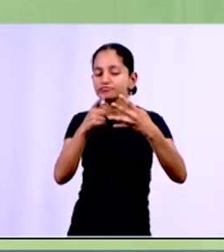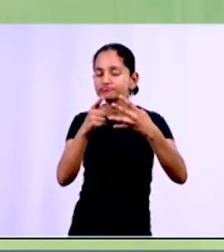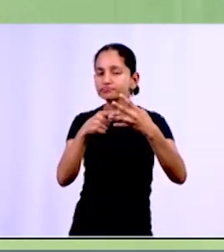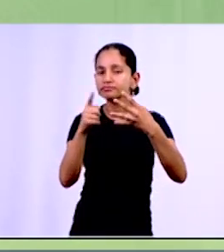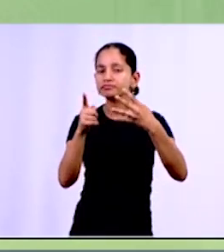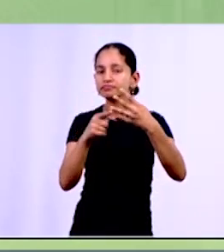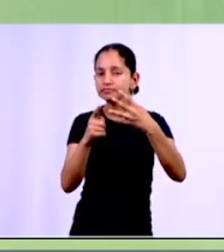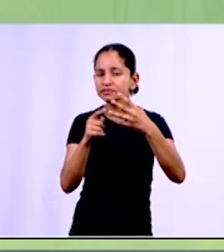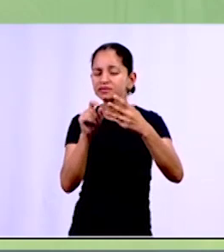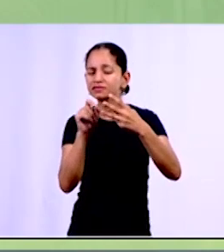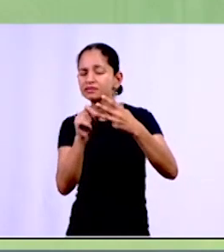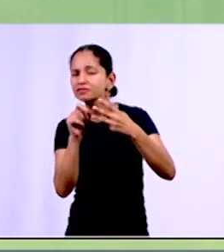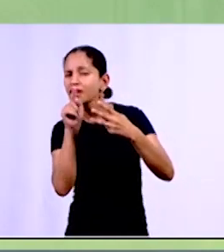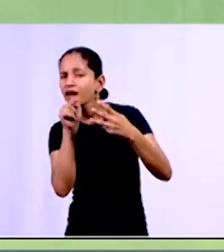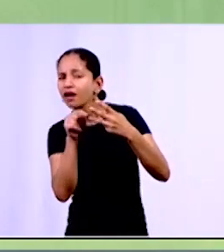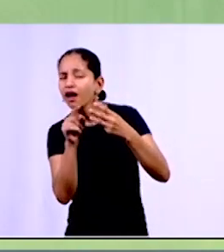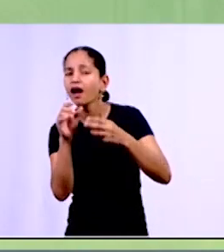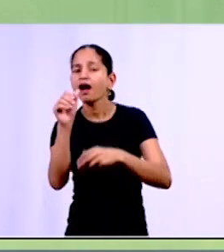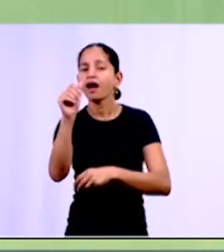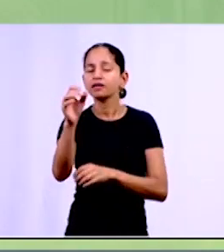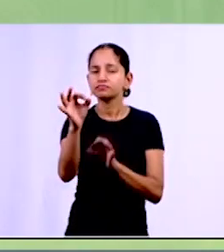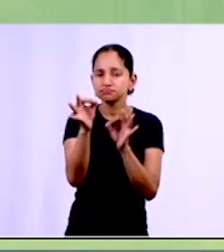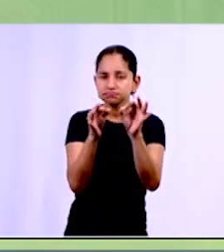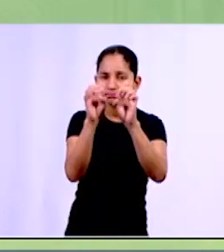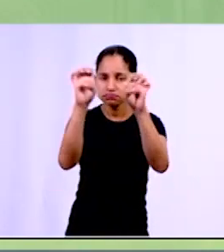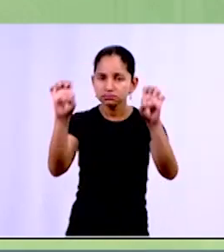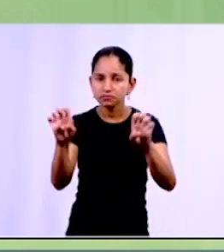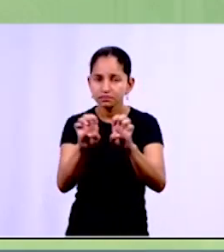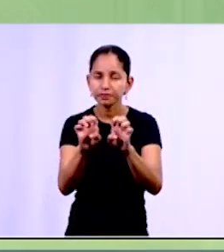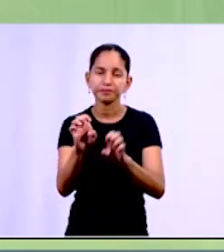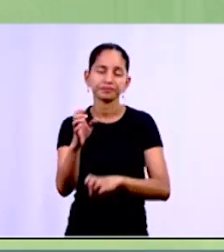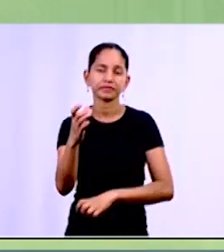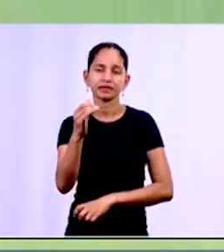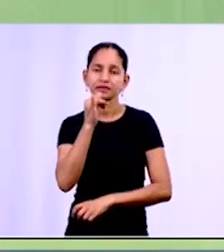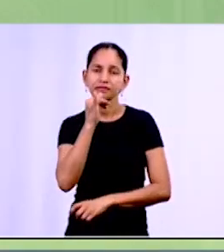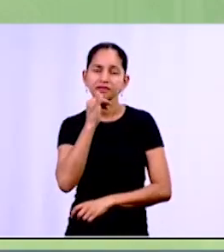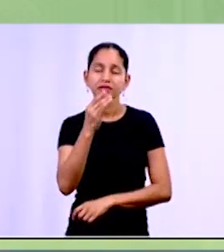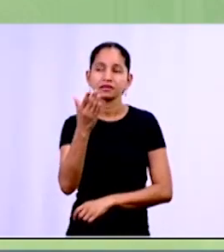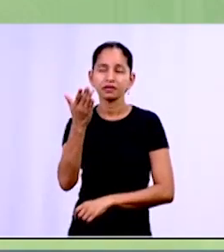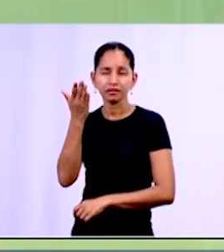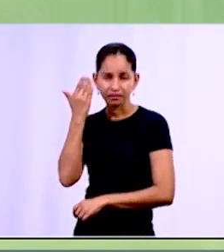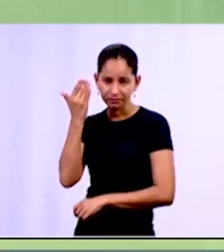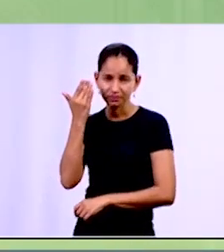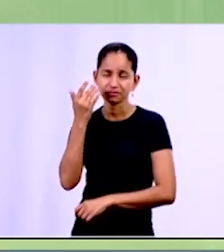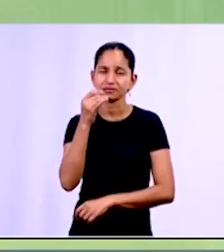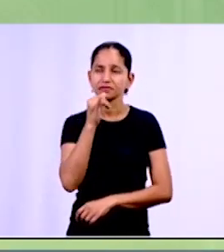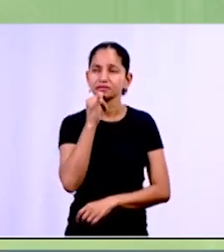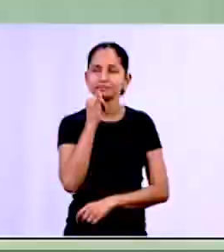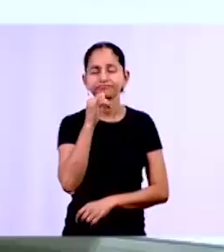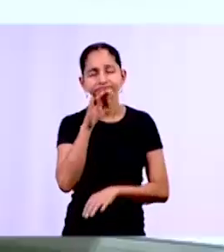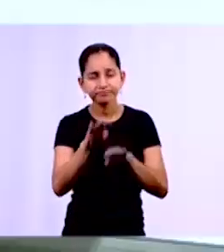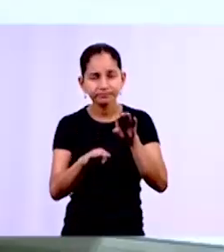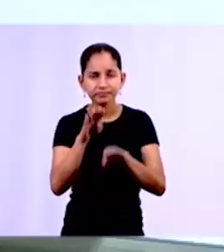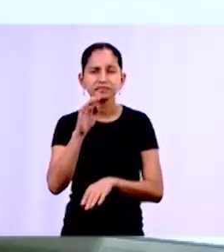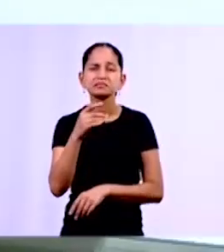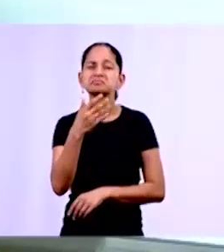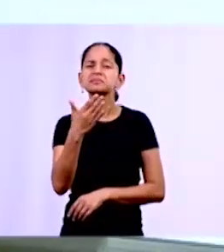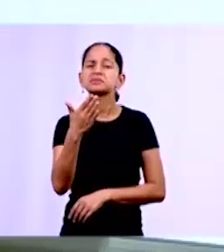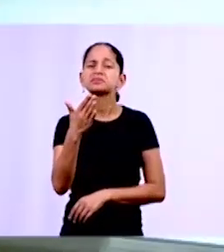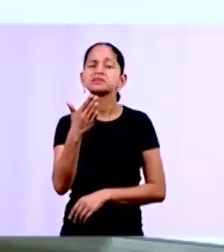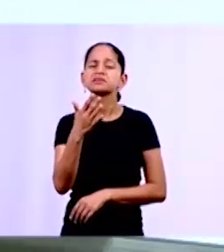arquitetura. Você pegar, por exemplo, um Pentium 4, o Pentium 4 foi um fiasco da Intel, Pentium 4 tem o quê?